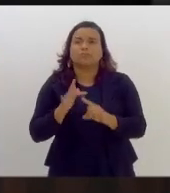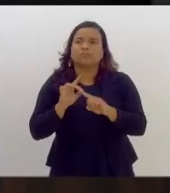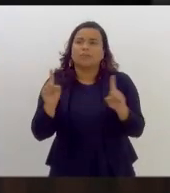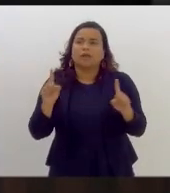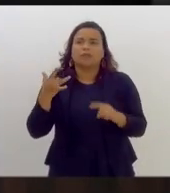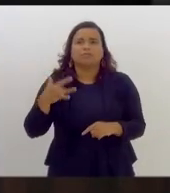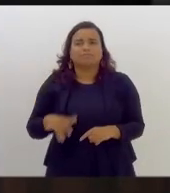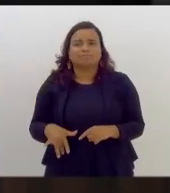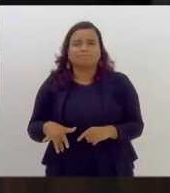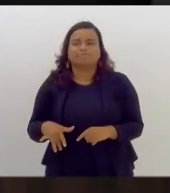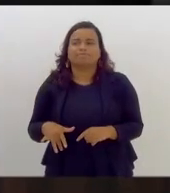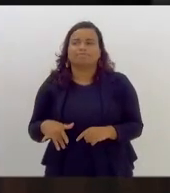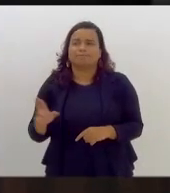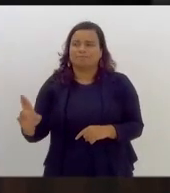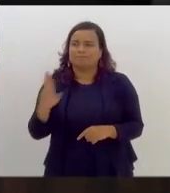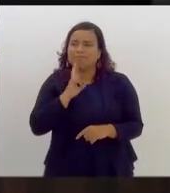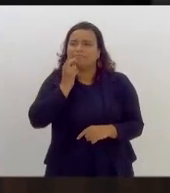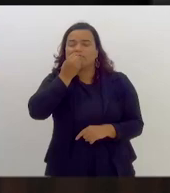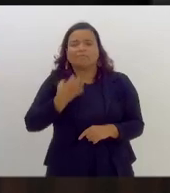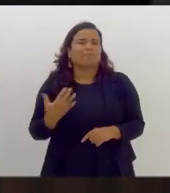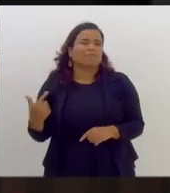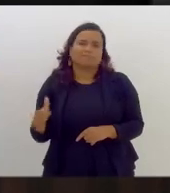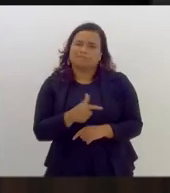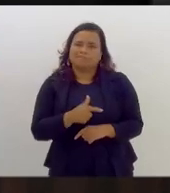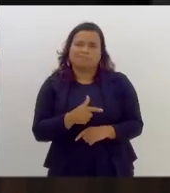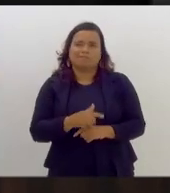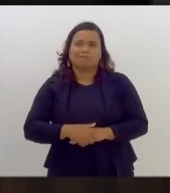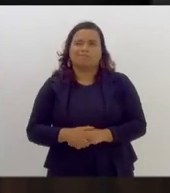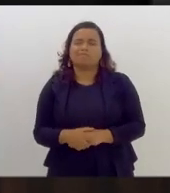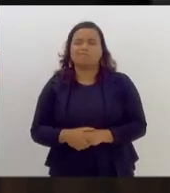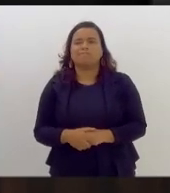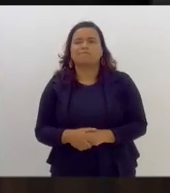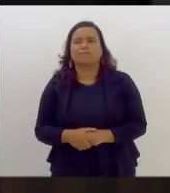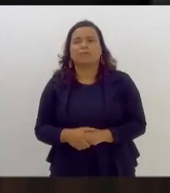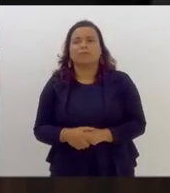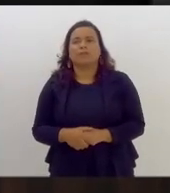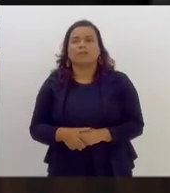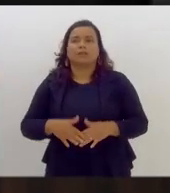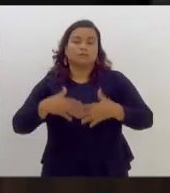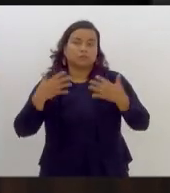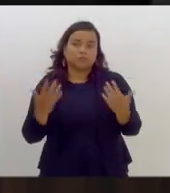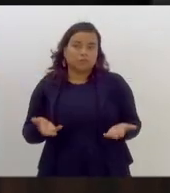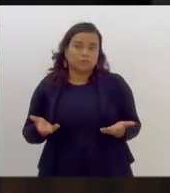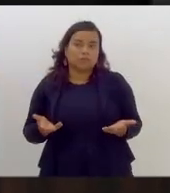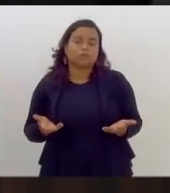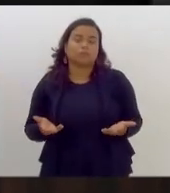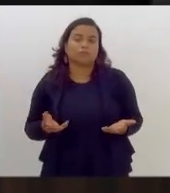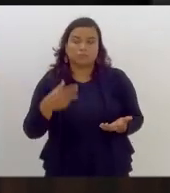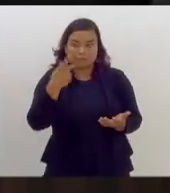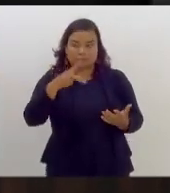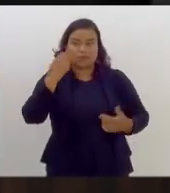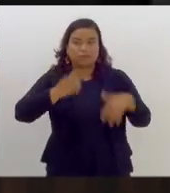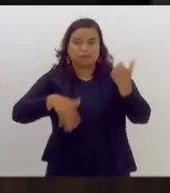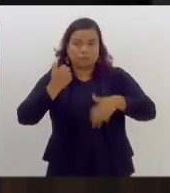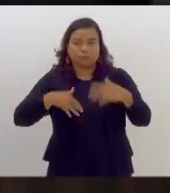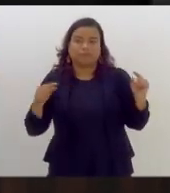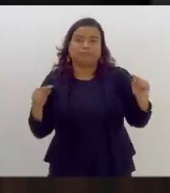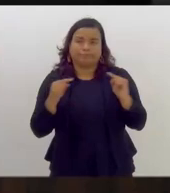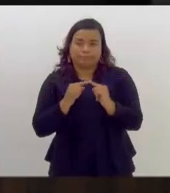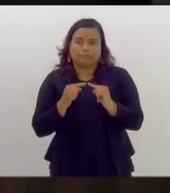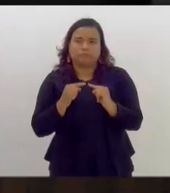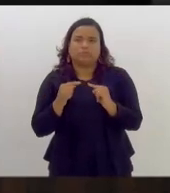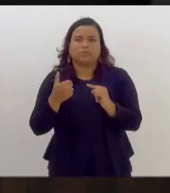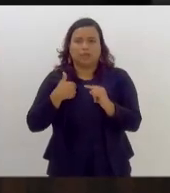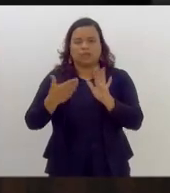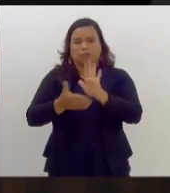Infelizmente, não tive uma resposta satisfatória para Vossa Excelência. Então, em cima do argumento de Vossa Excelência, eu que